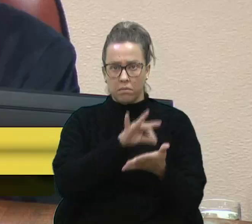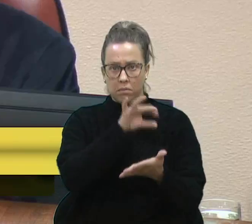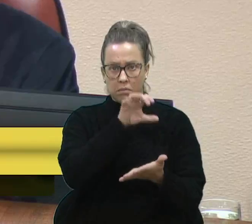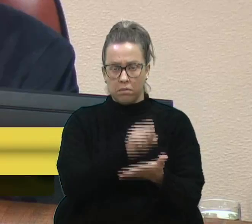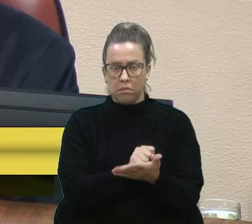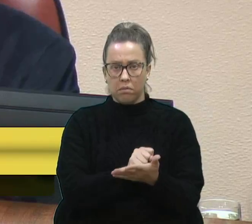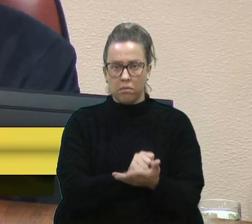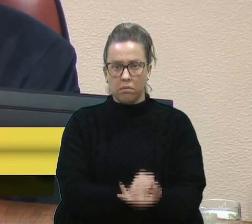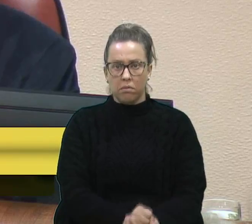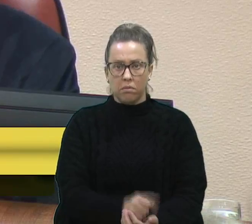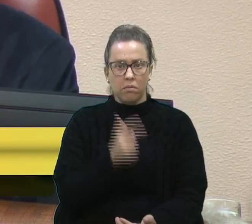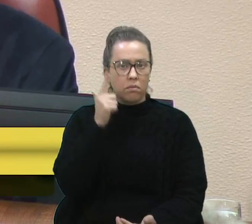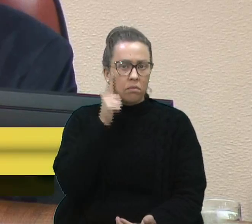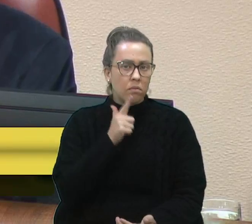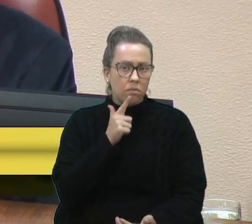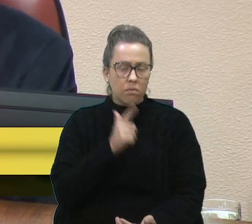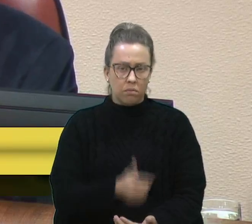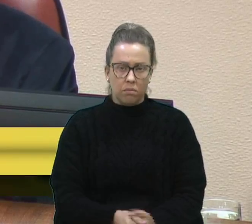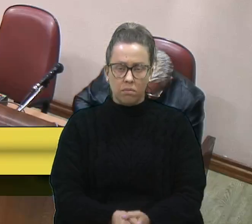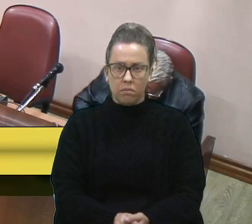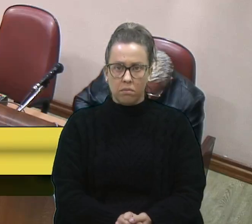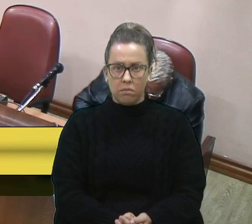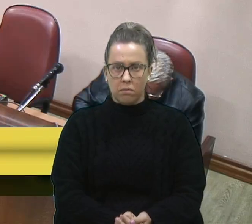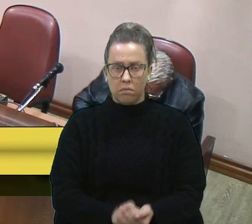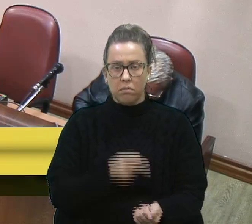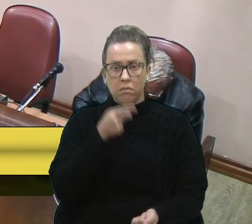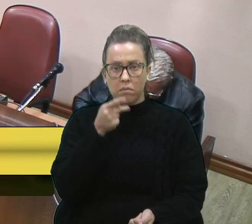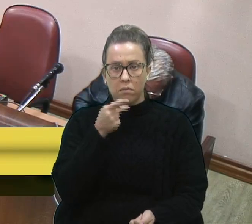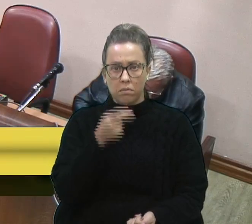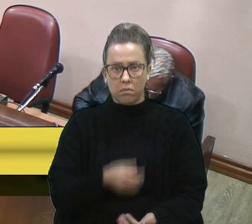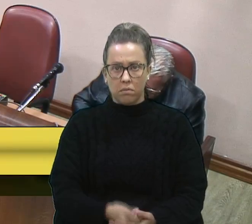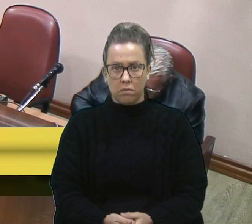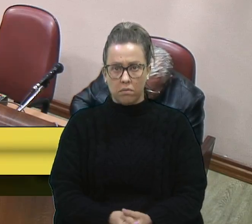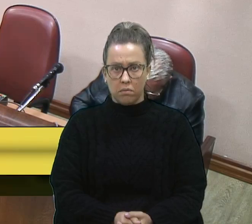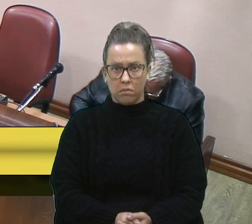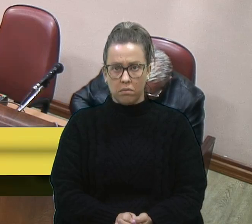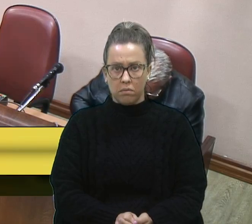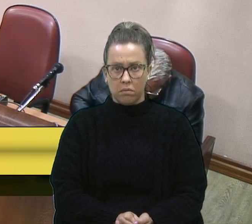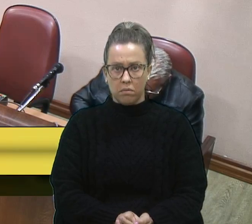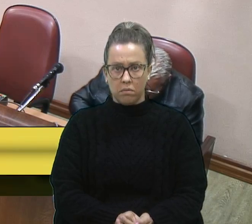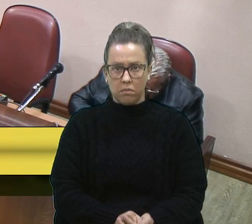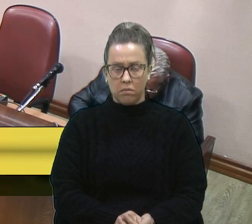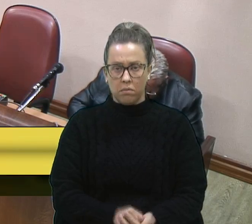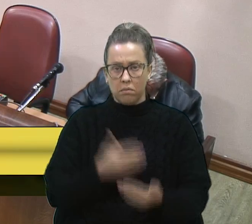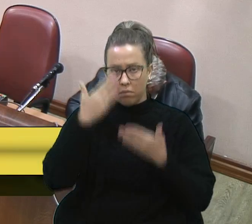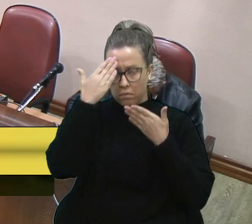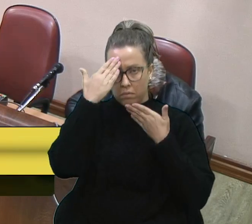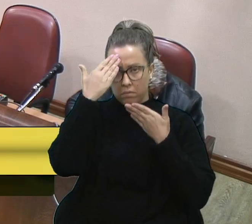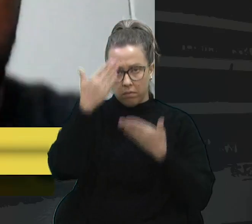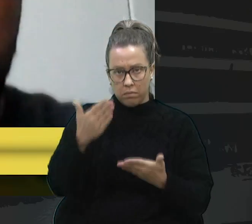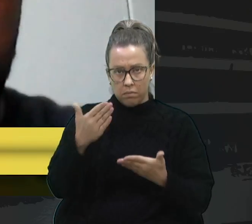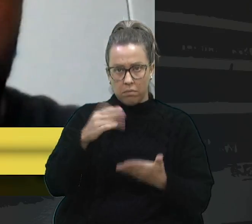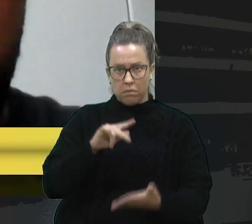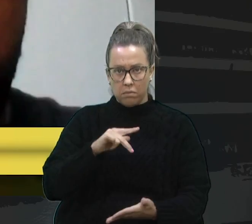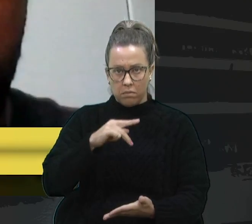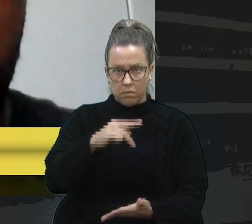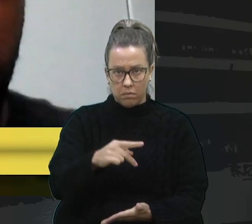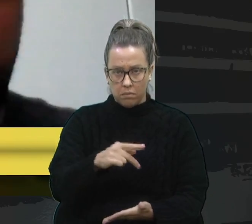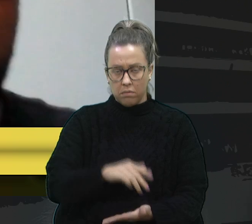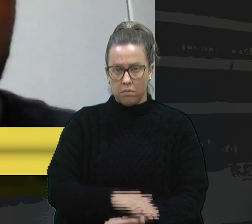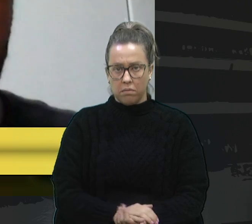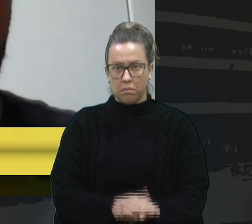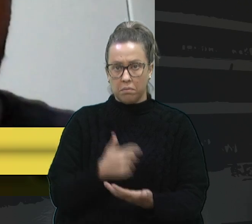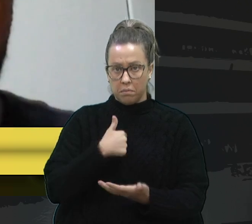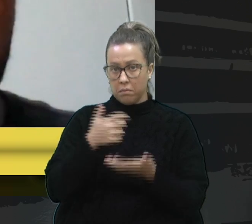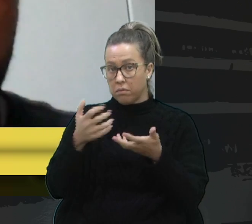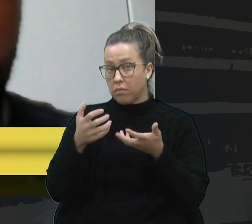Inscrito o vereador Lucas Carinhato com a palavra. Obrigado, senhor presidente. Eu